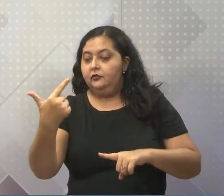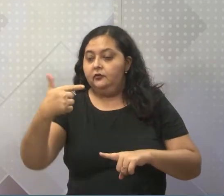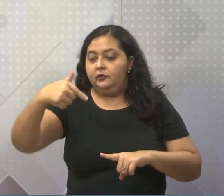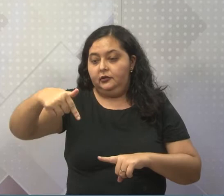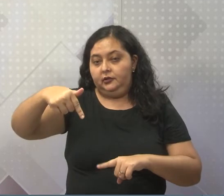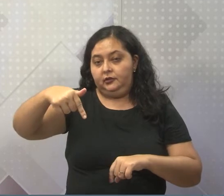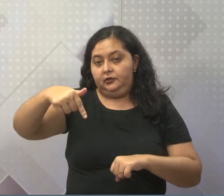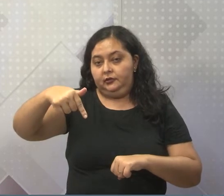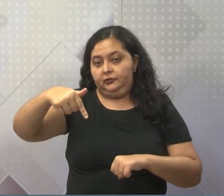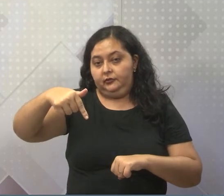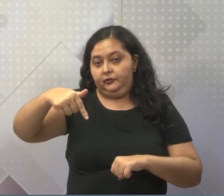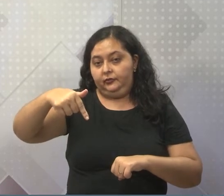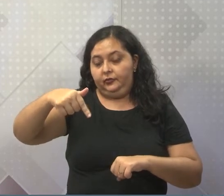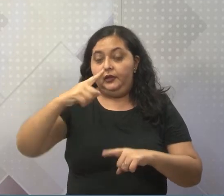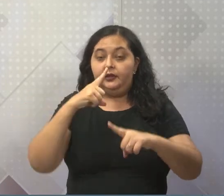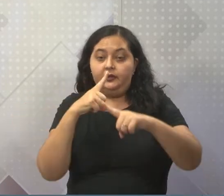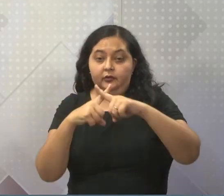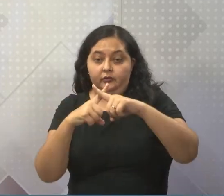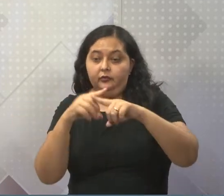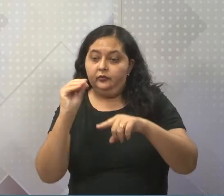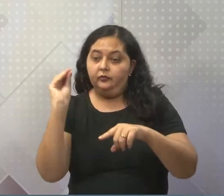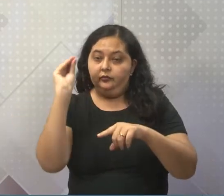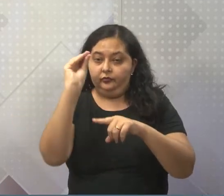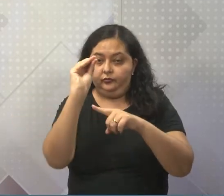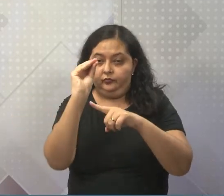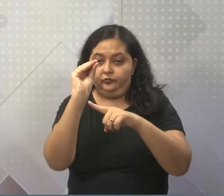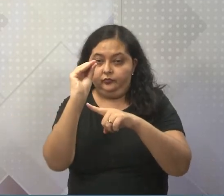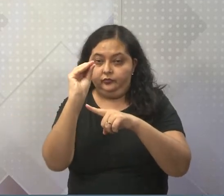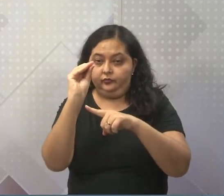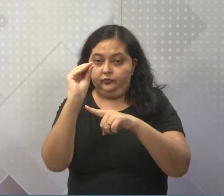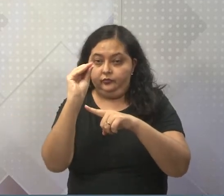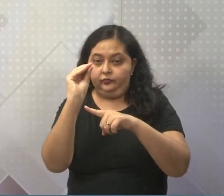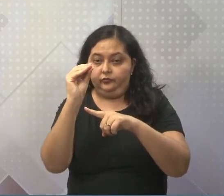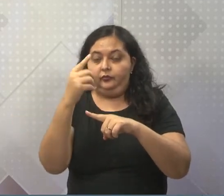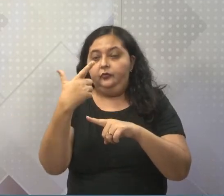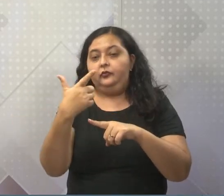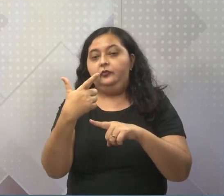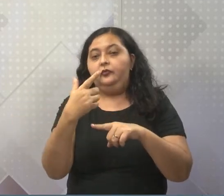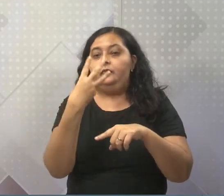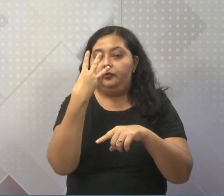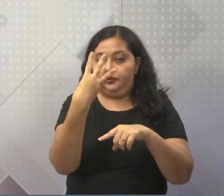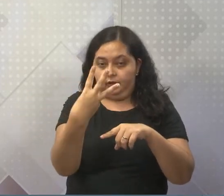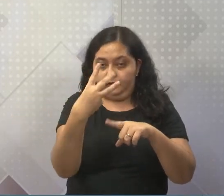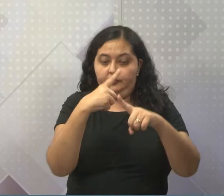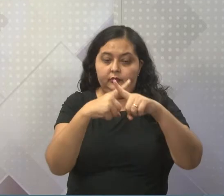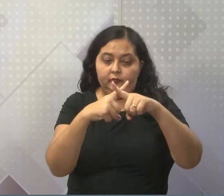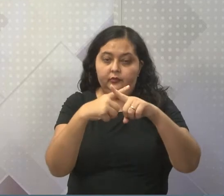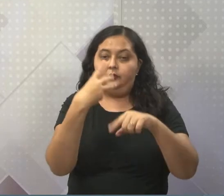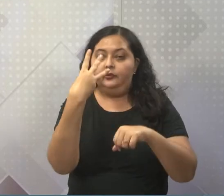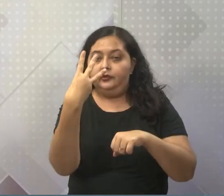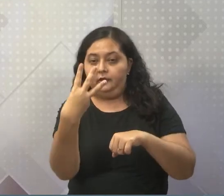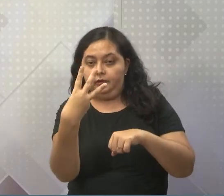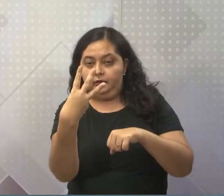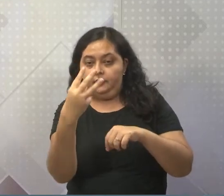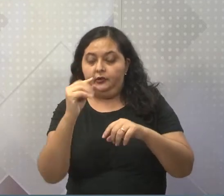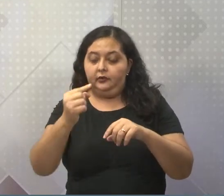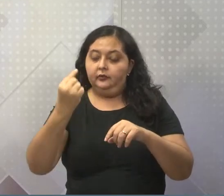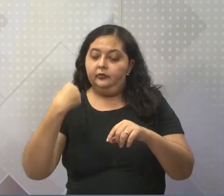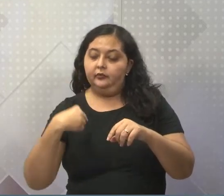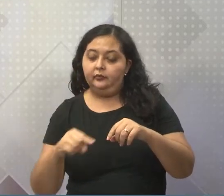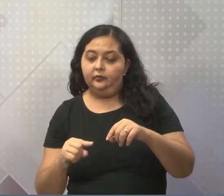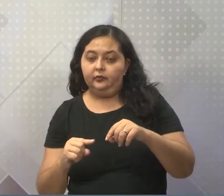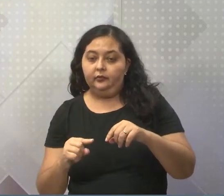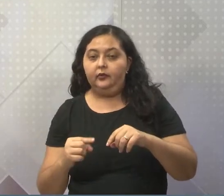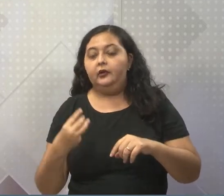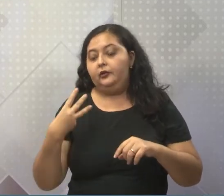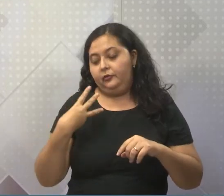27. Se eu multipliquei o de cima, se eu multipliquei o numerador por 3, eu preciso multiplicar o